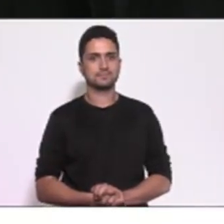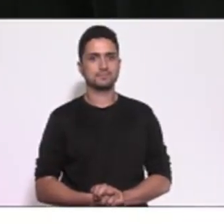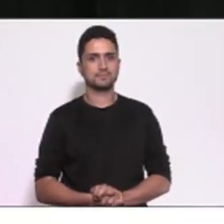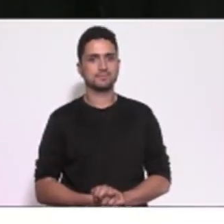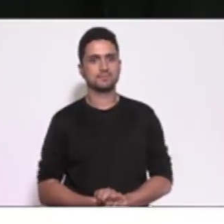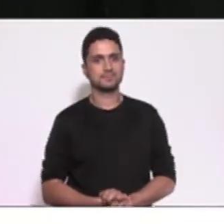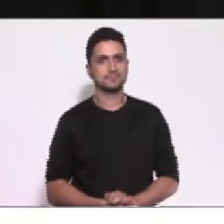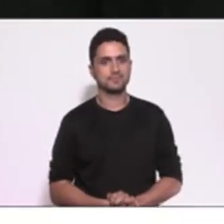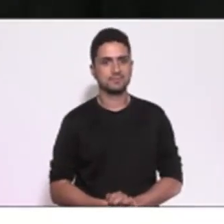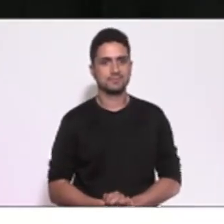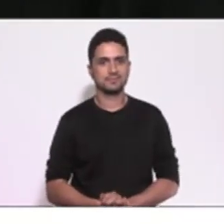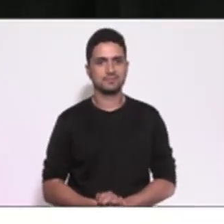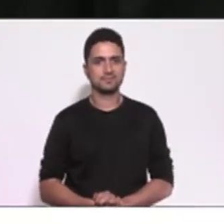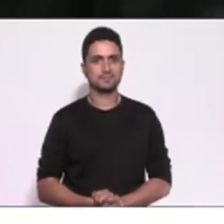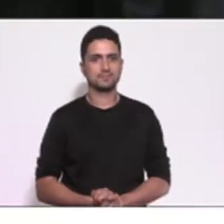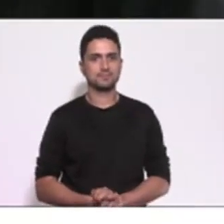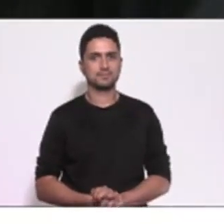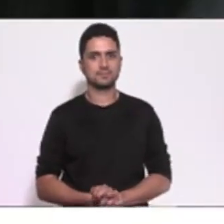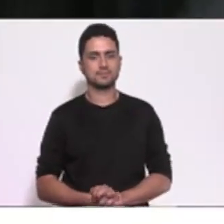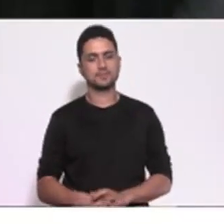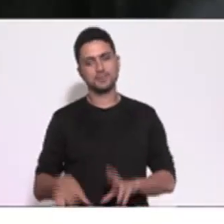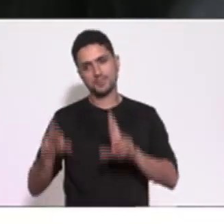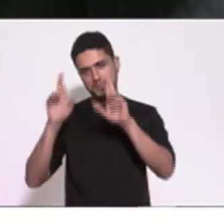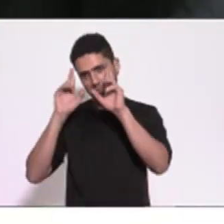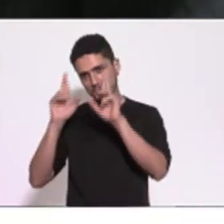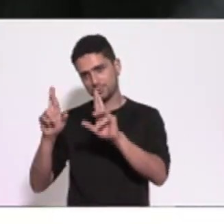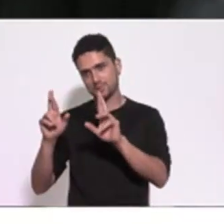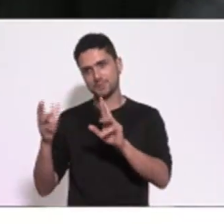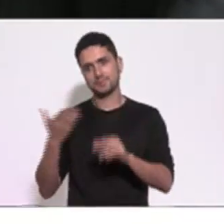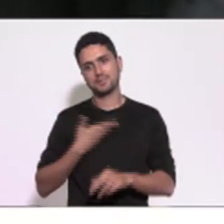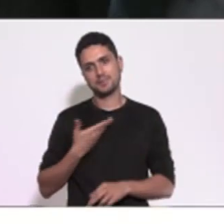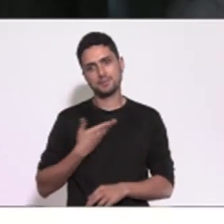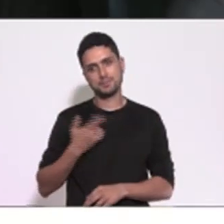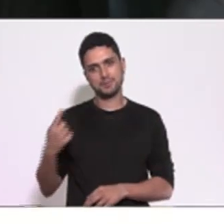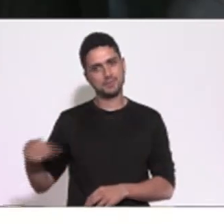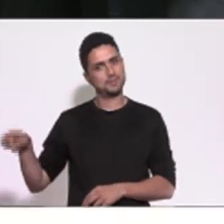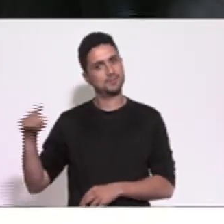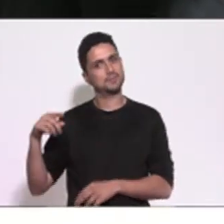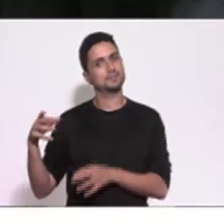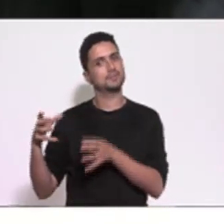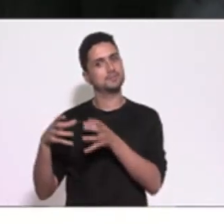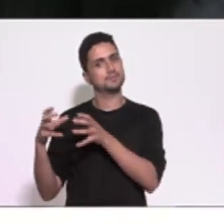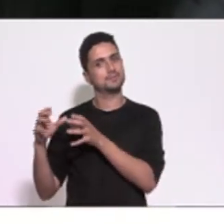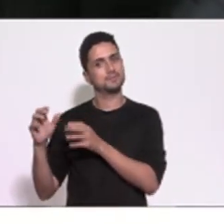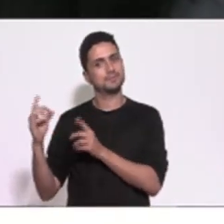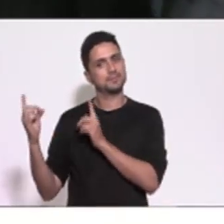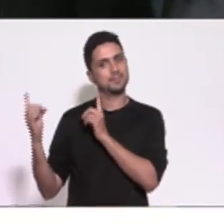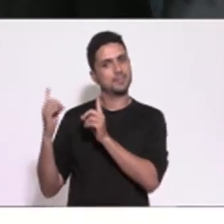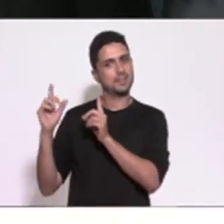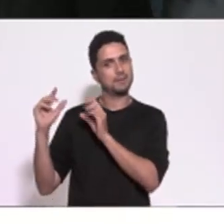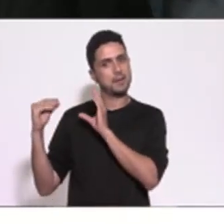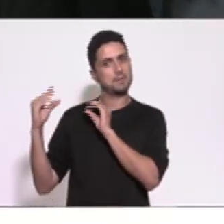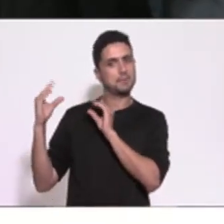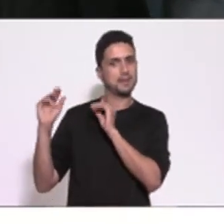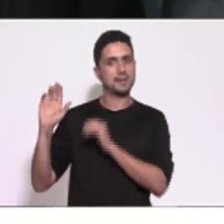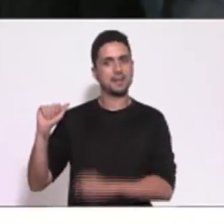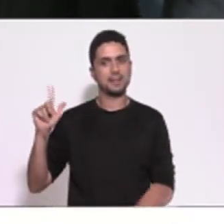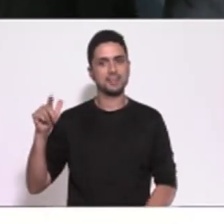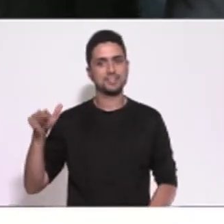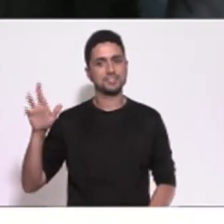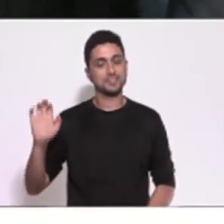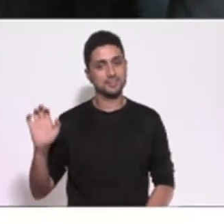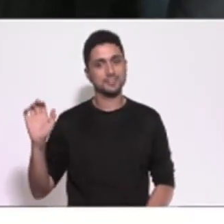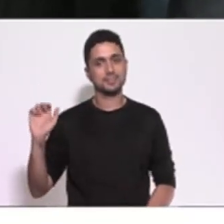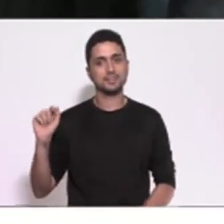Em respeito aos meus caríssimos colegas, deputado Alexandre Freitas e o deputado Anderson Moraes, eu quero